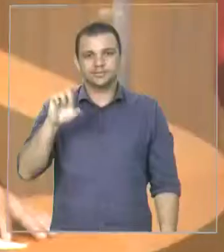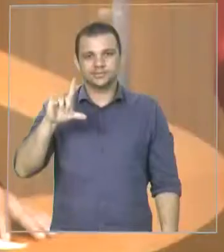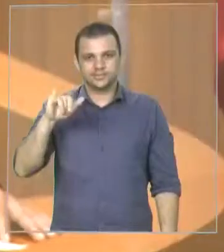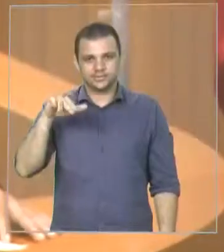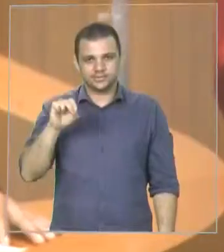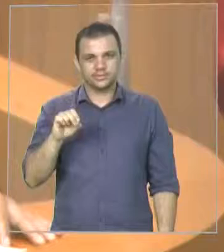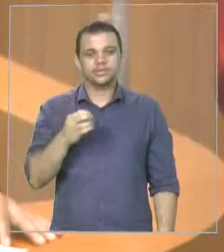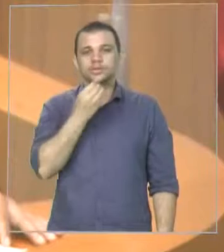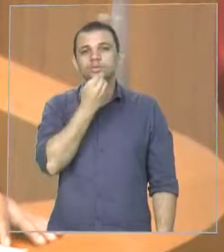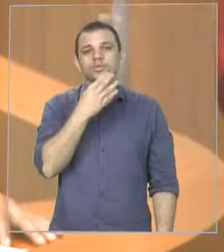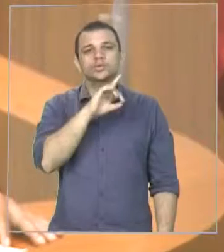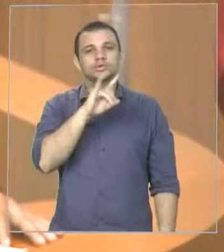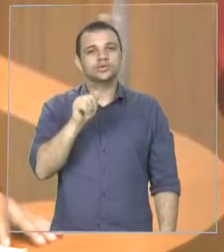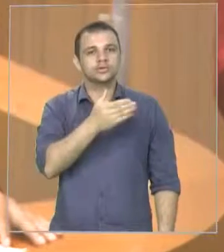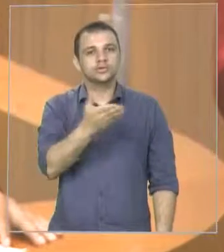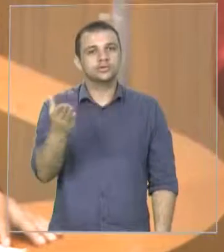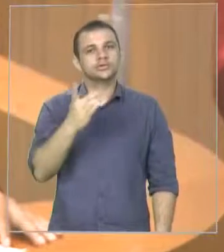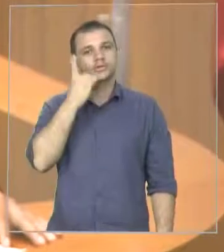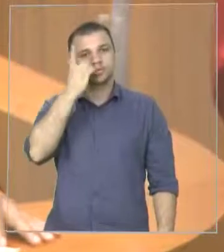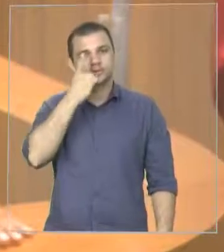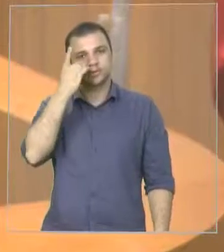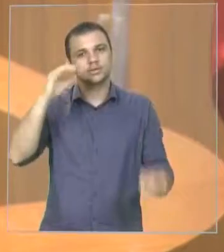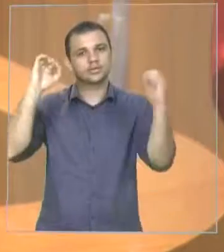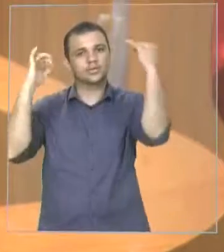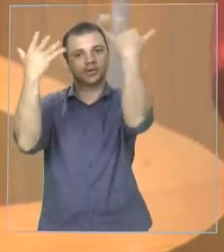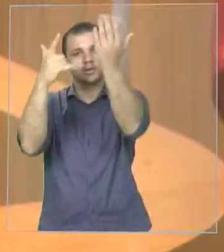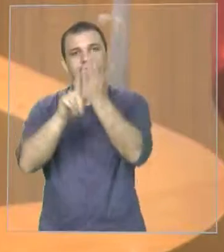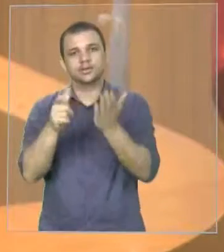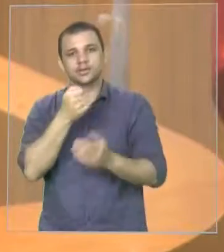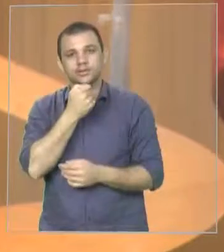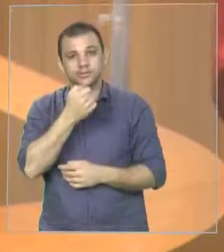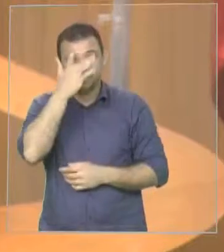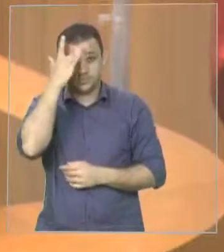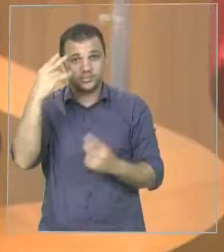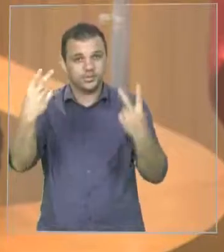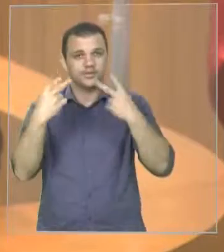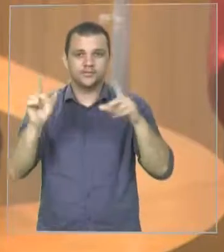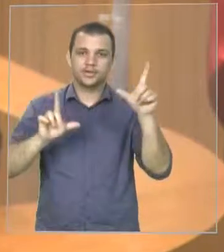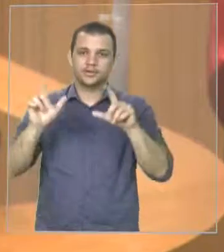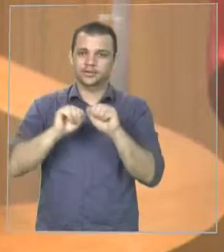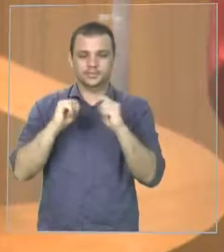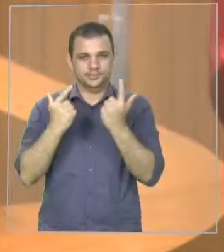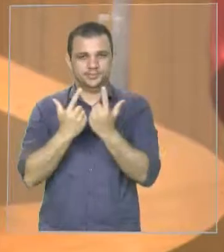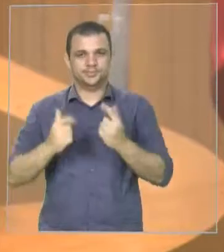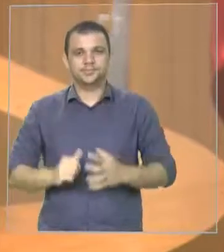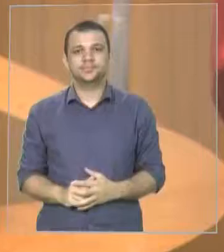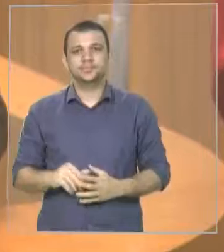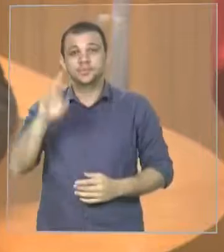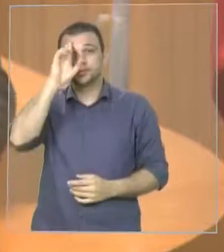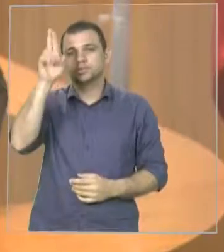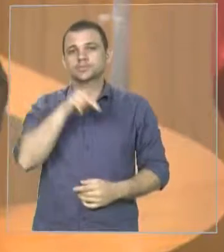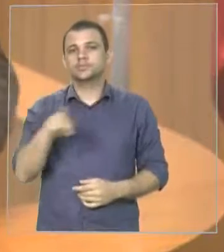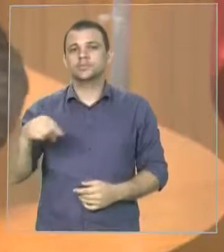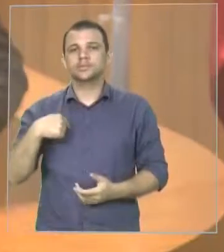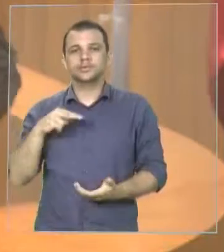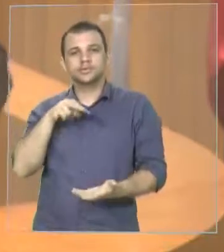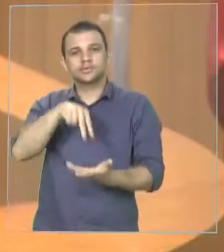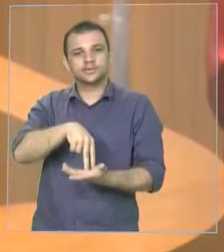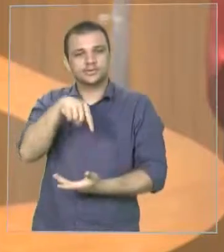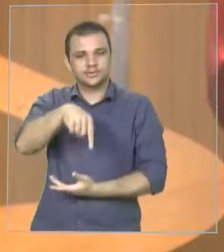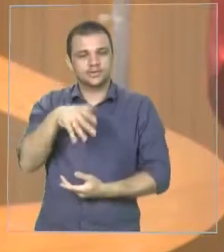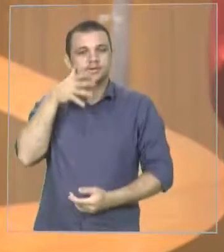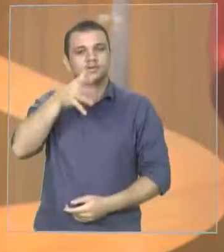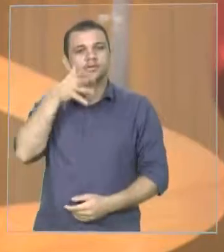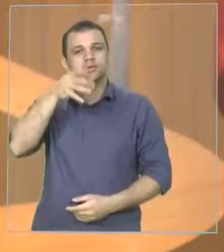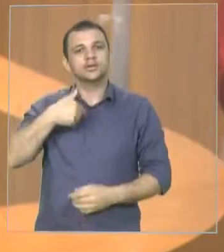a imprensa, telespectadores da TV Assembleia. Senhor presidente, subo hoje a esta tribuna para falar